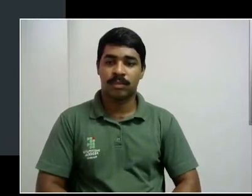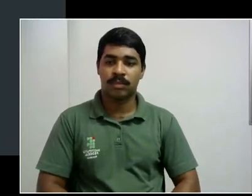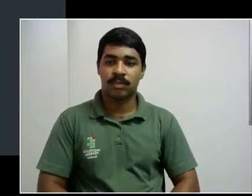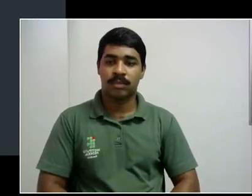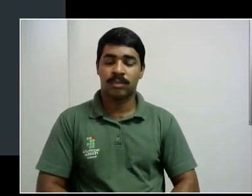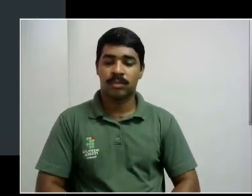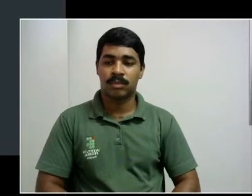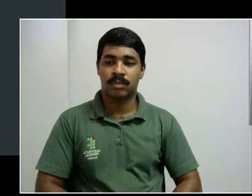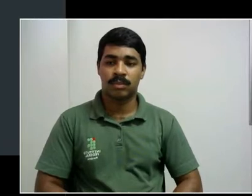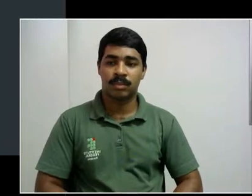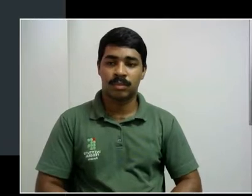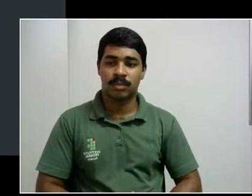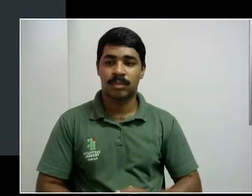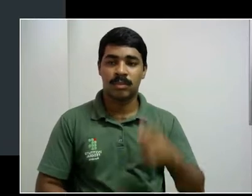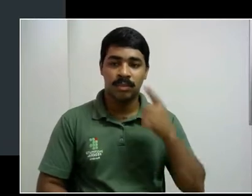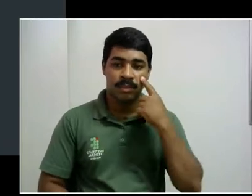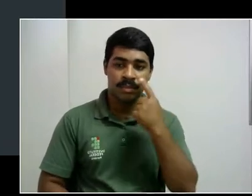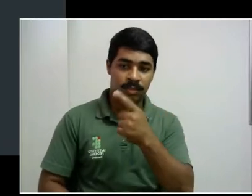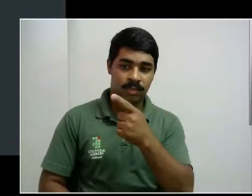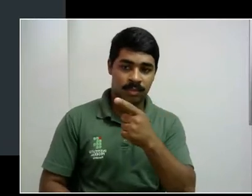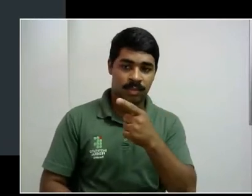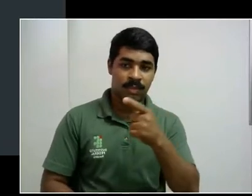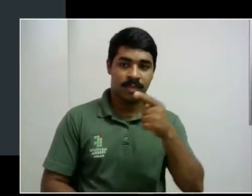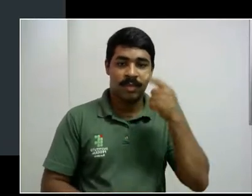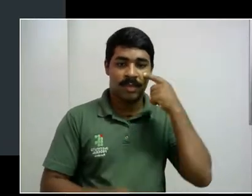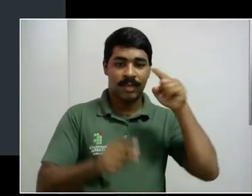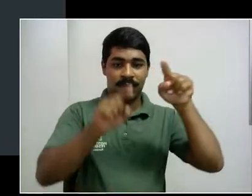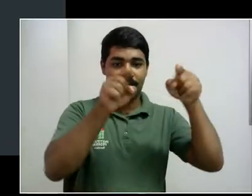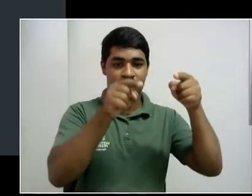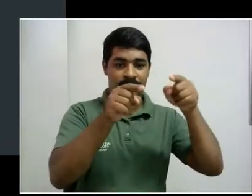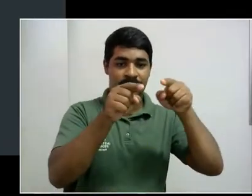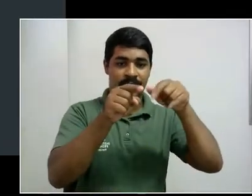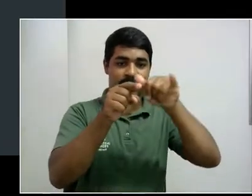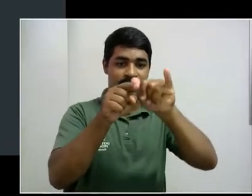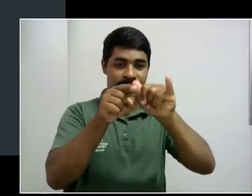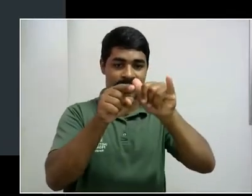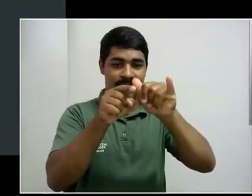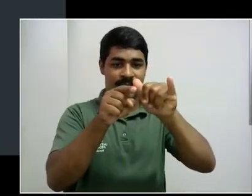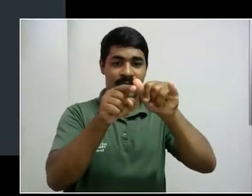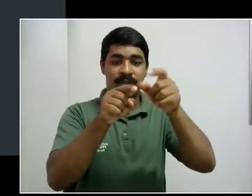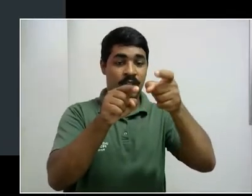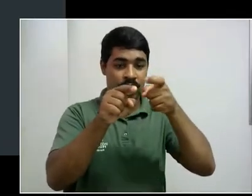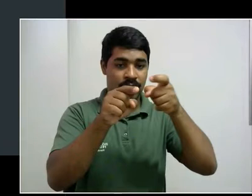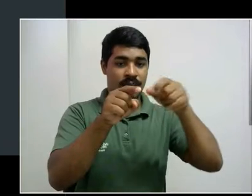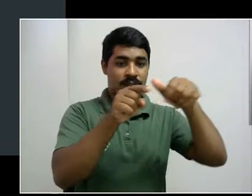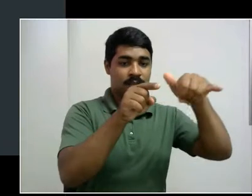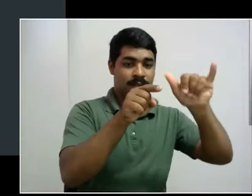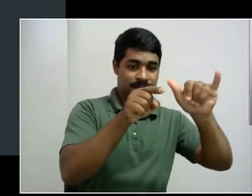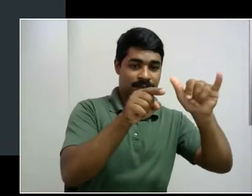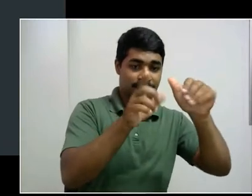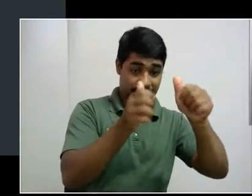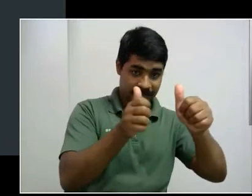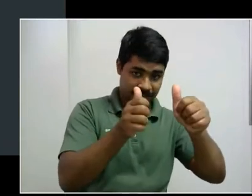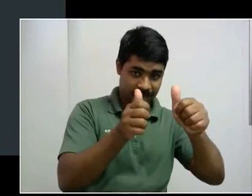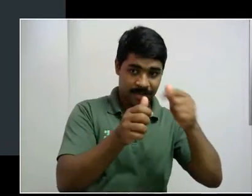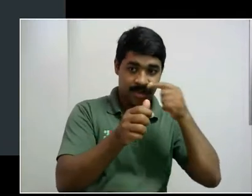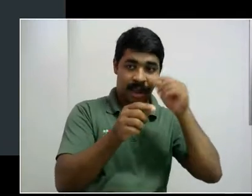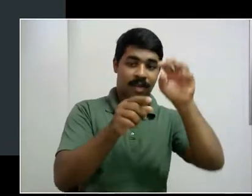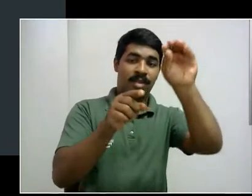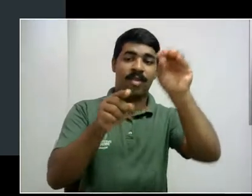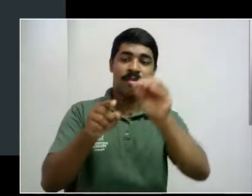aqui ó, que esse aqui é x e esse aqui é y. Tá? Então na fórmula onde for x você vai substituir por menos 1 e onde for y você vai colocar o